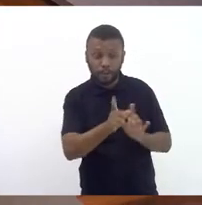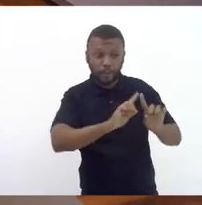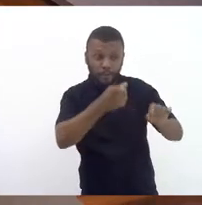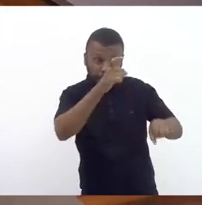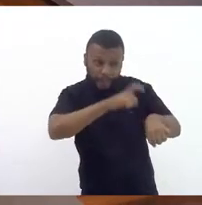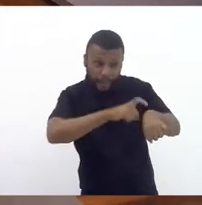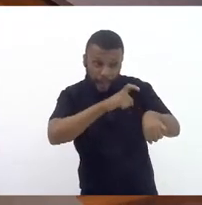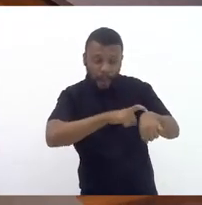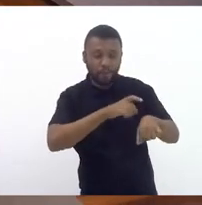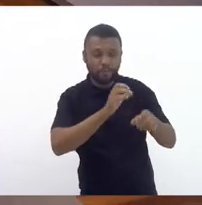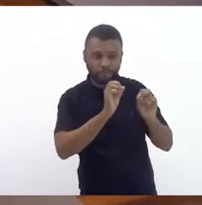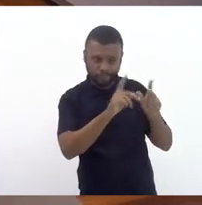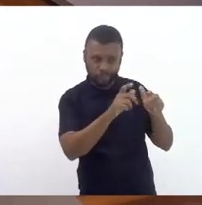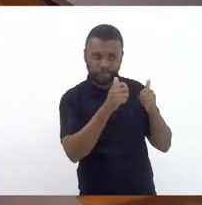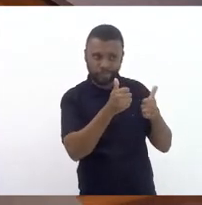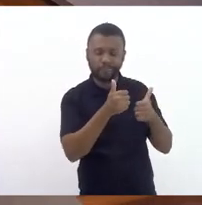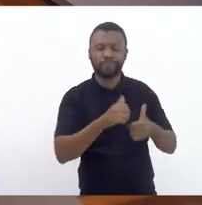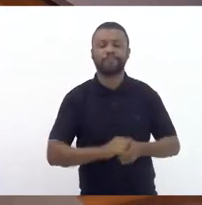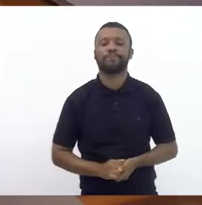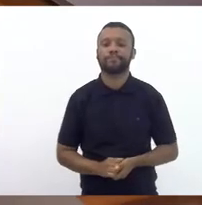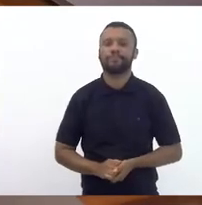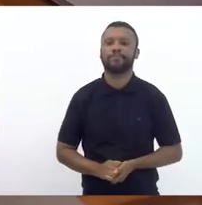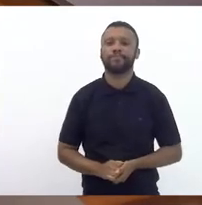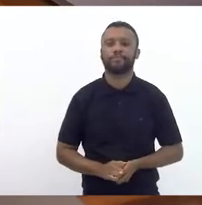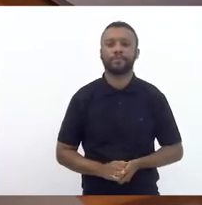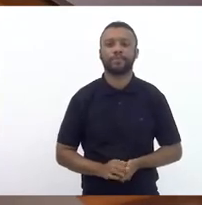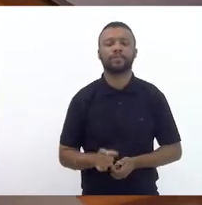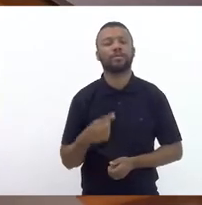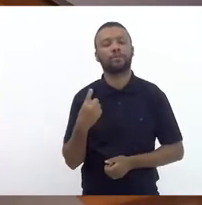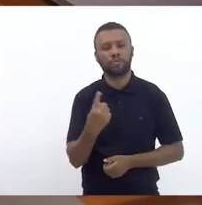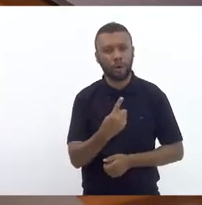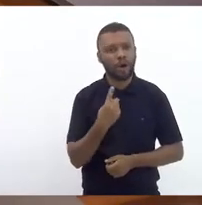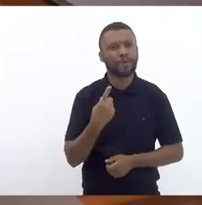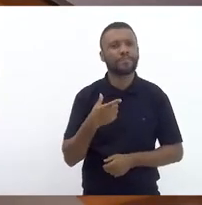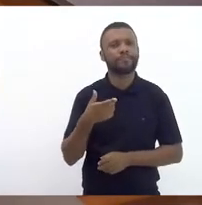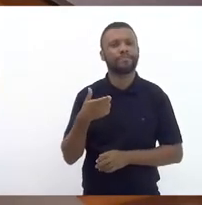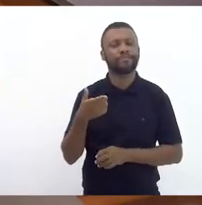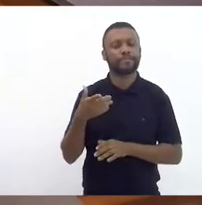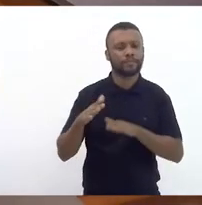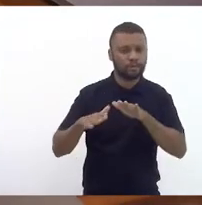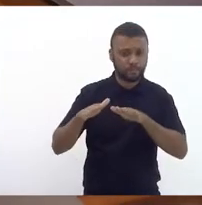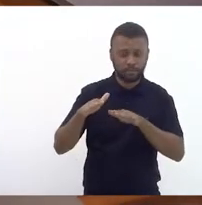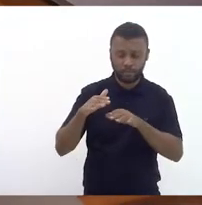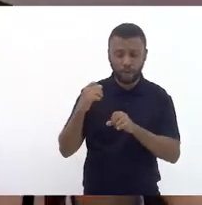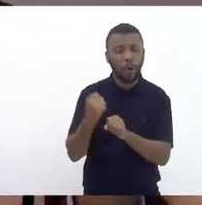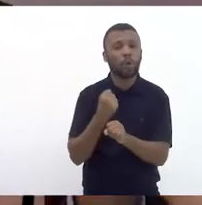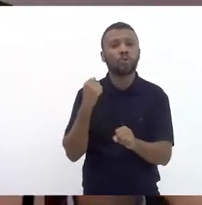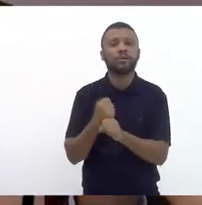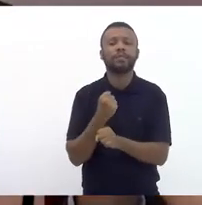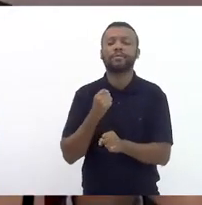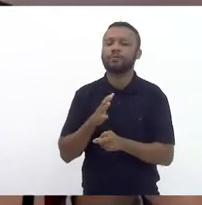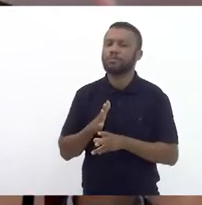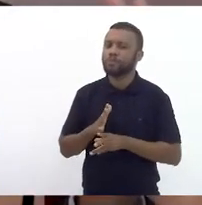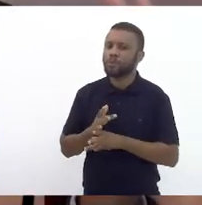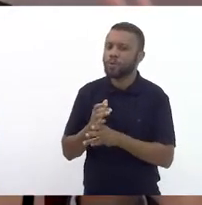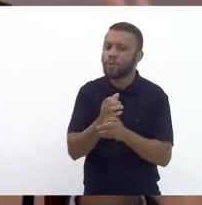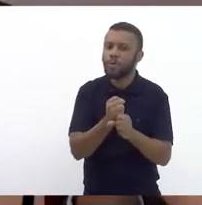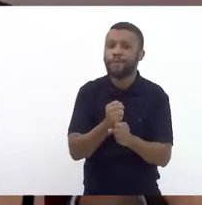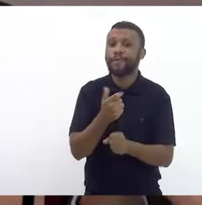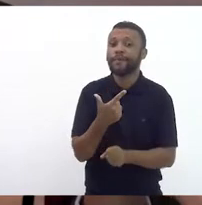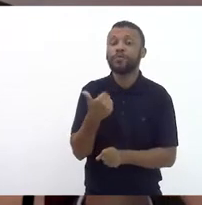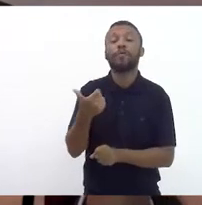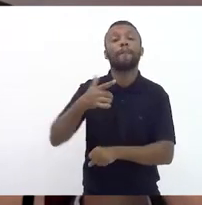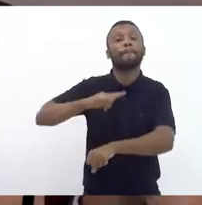tempo, tá, Rejane? Pode sim, deputada. Nós fizemos esses 21 banheiros, fizemos outras